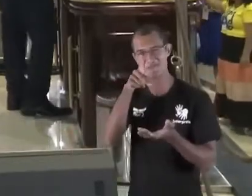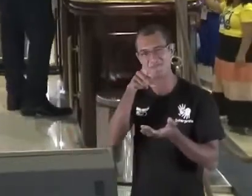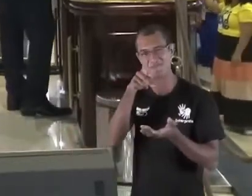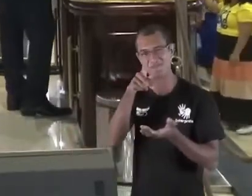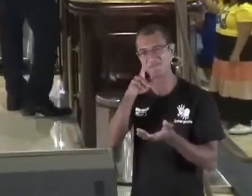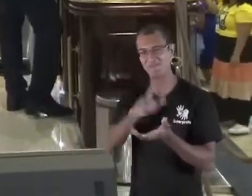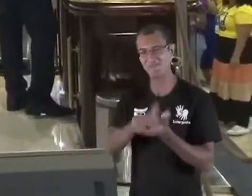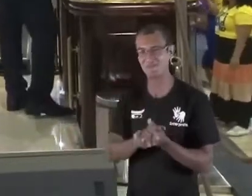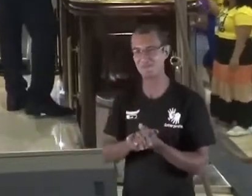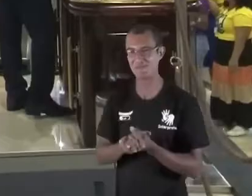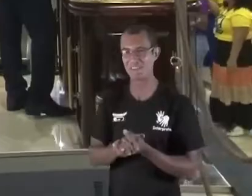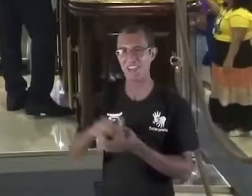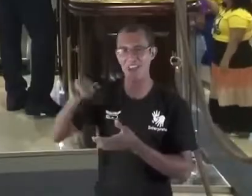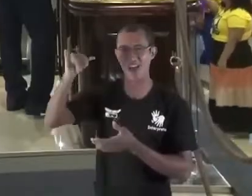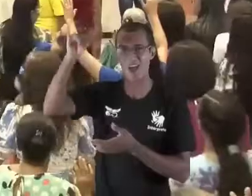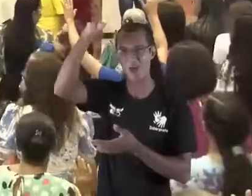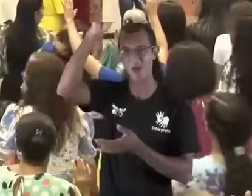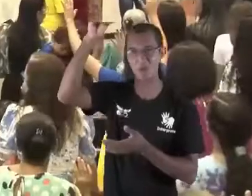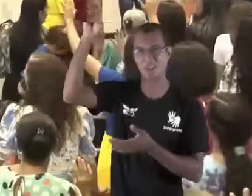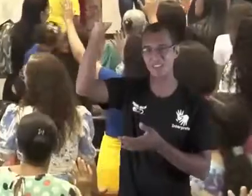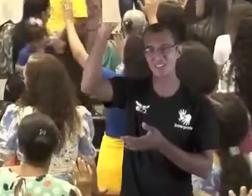vem.